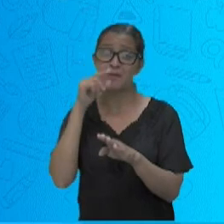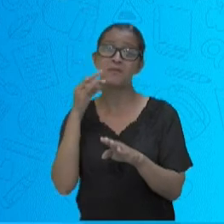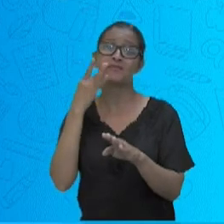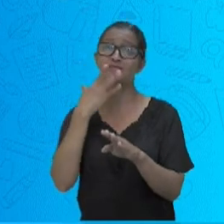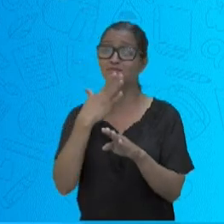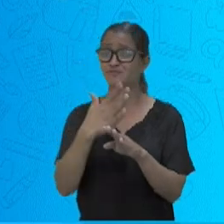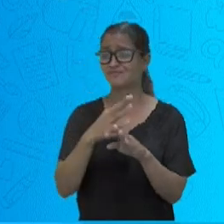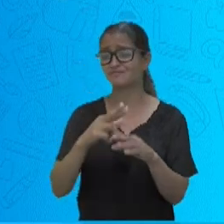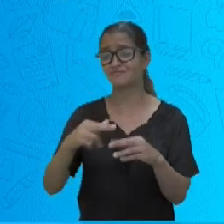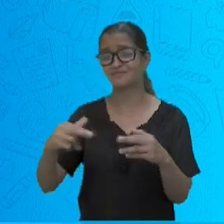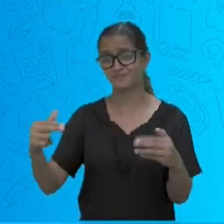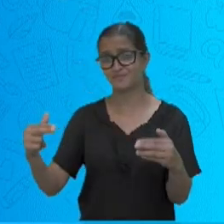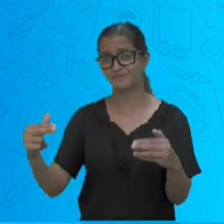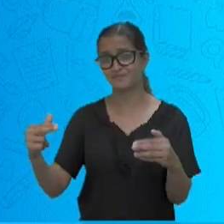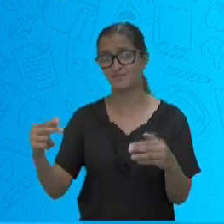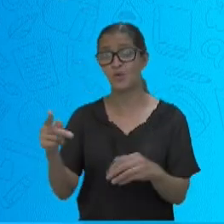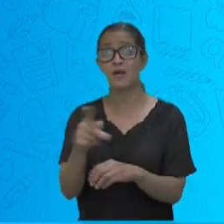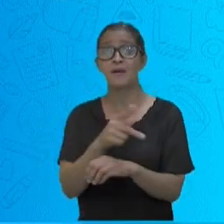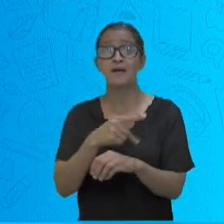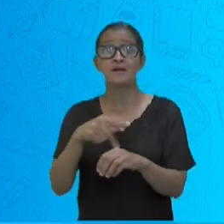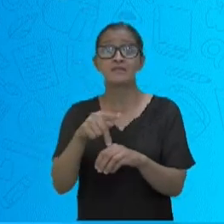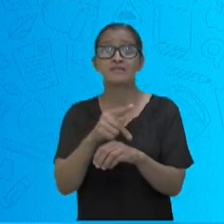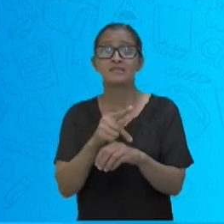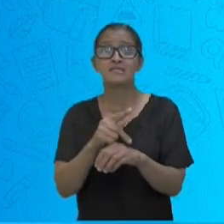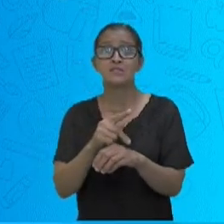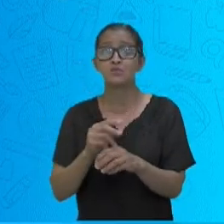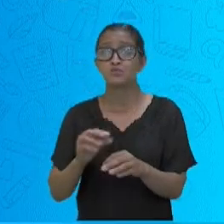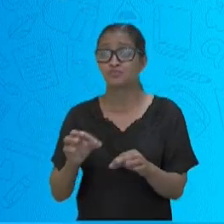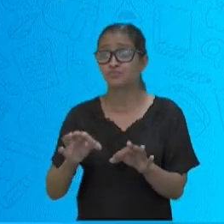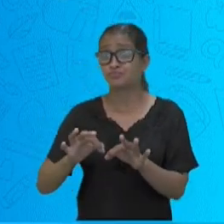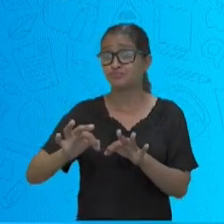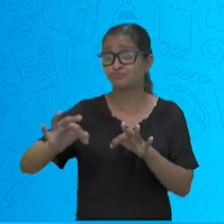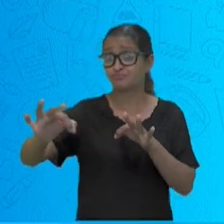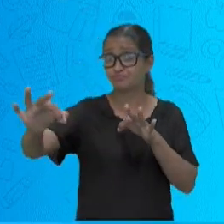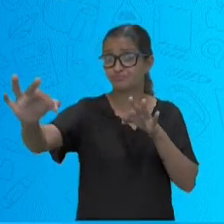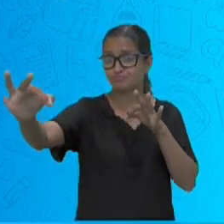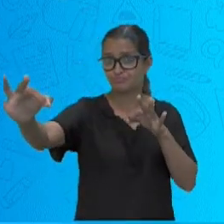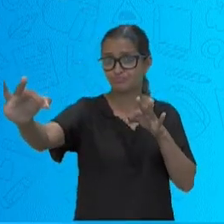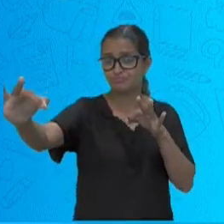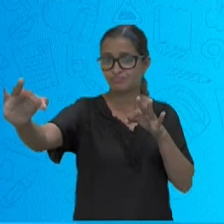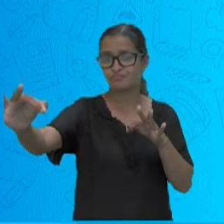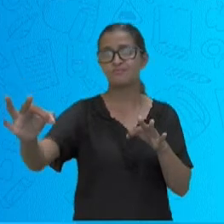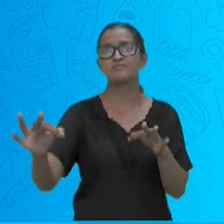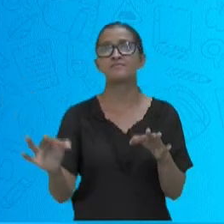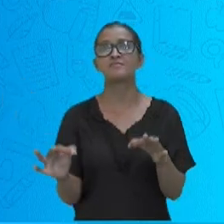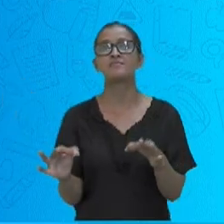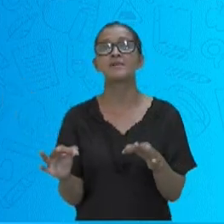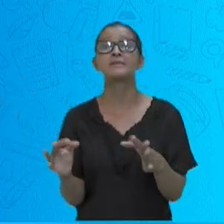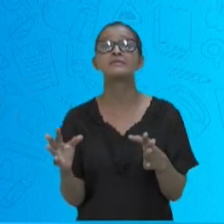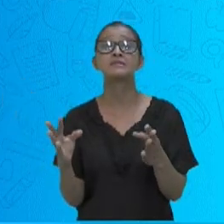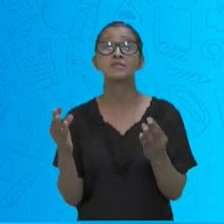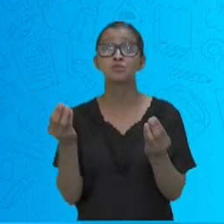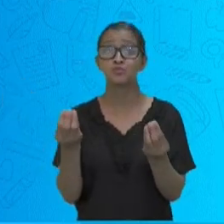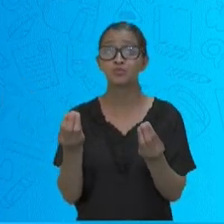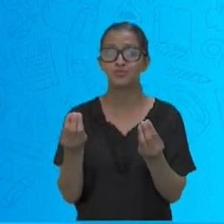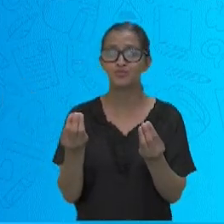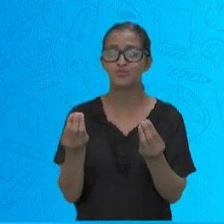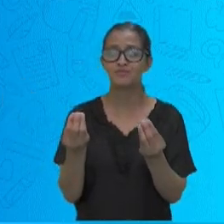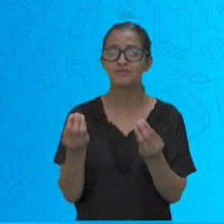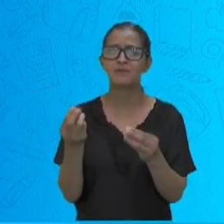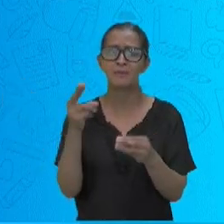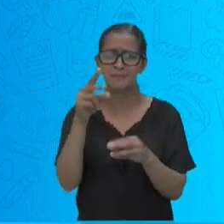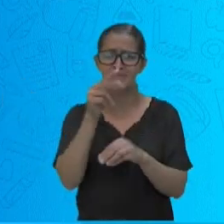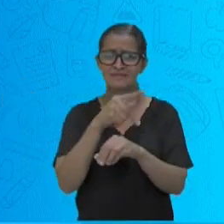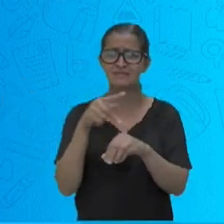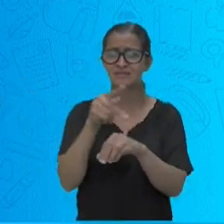é Países com maior extenso territorial. Só de olhar o comprimento desse, podemos dizer que a área da Rússia,